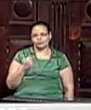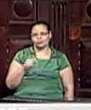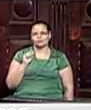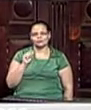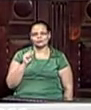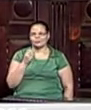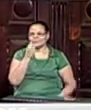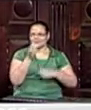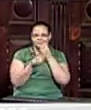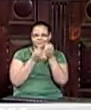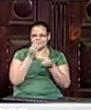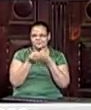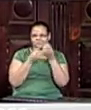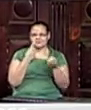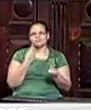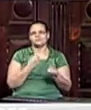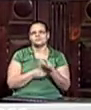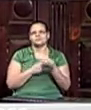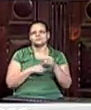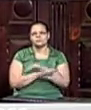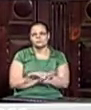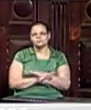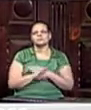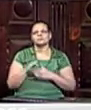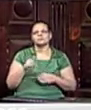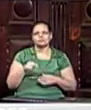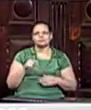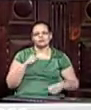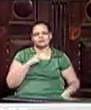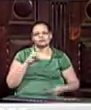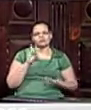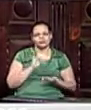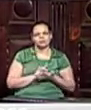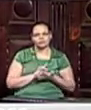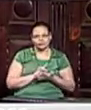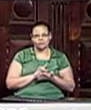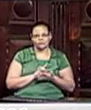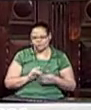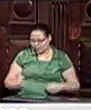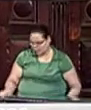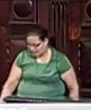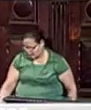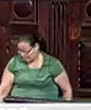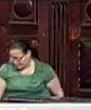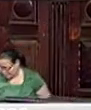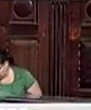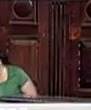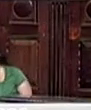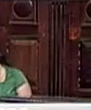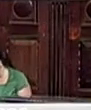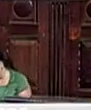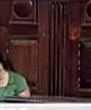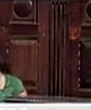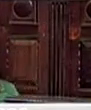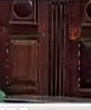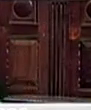de que as denúncias de corrupção eram procedentes, são procedentes.